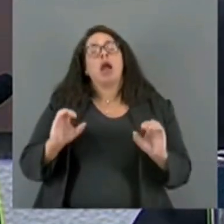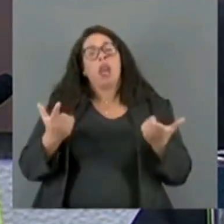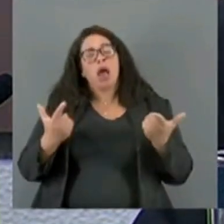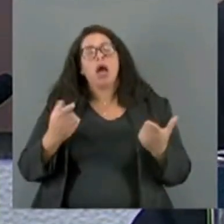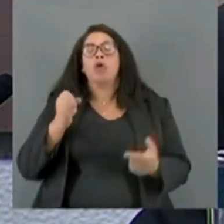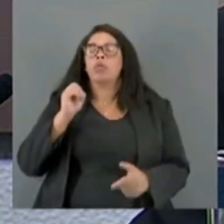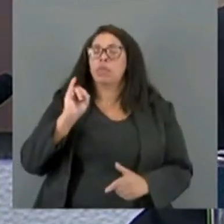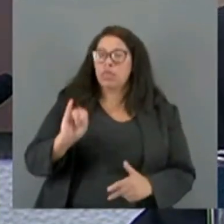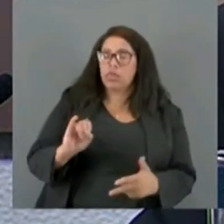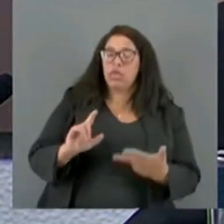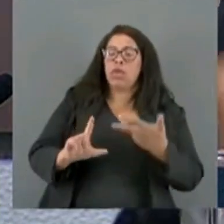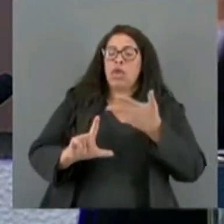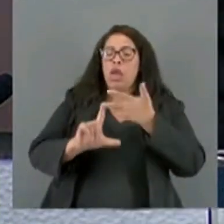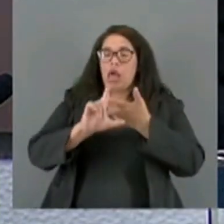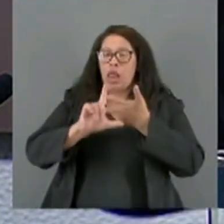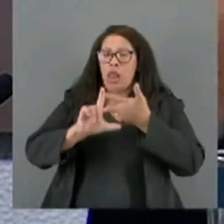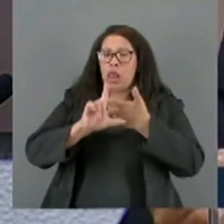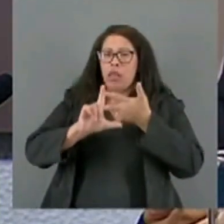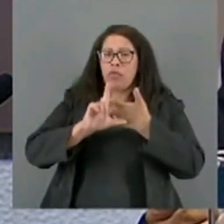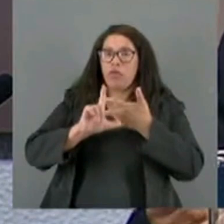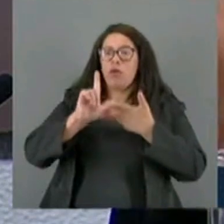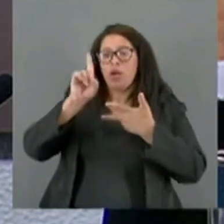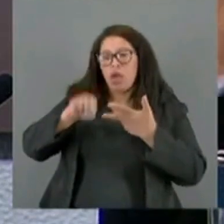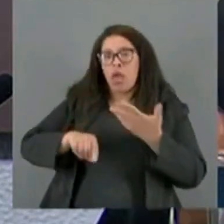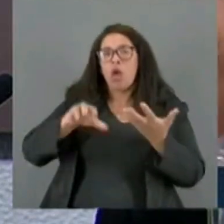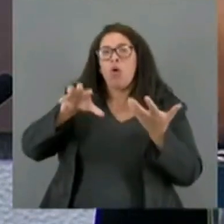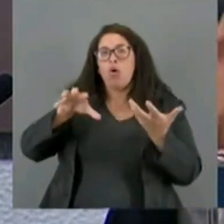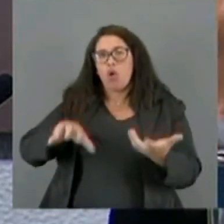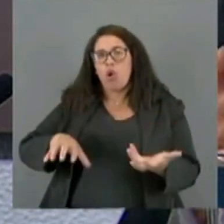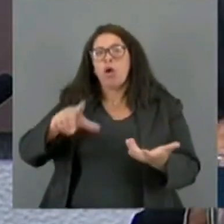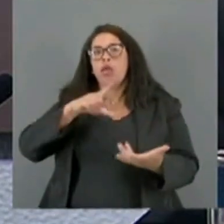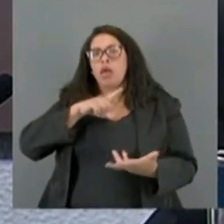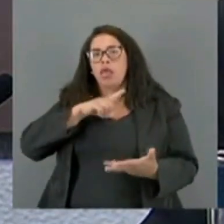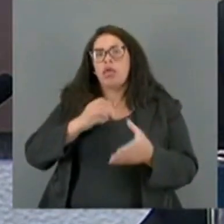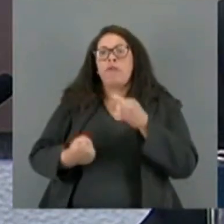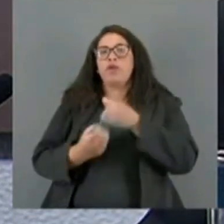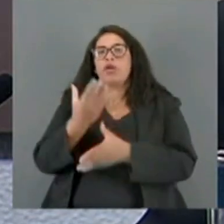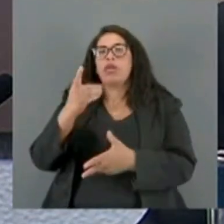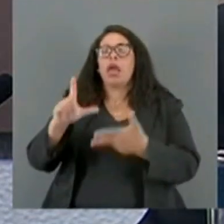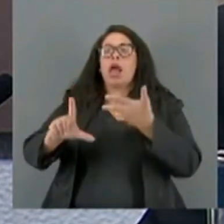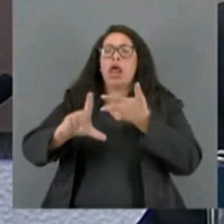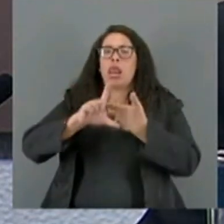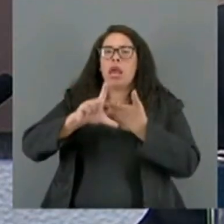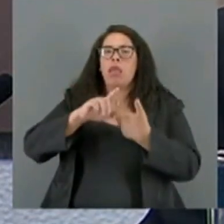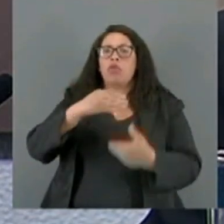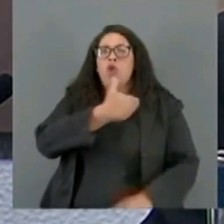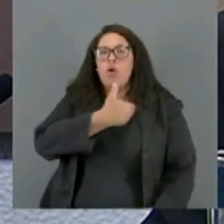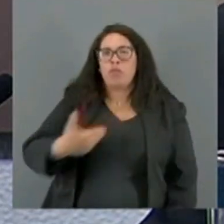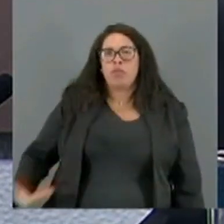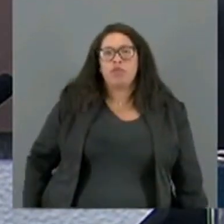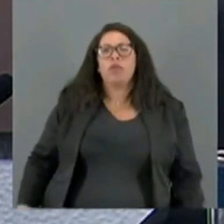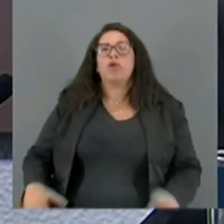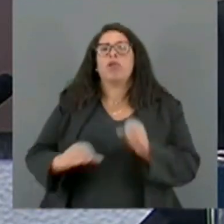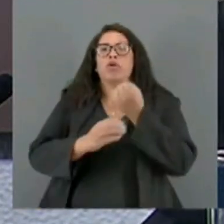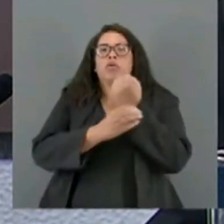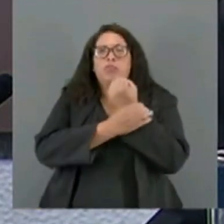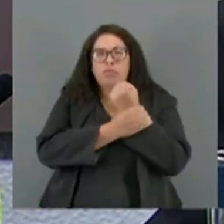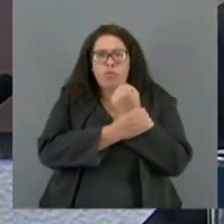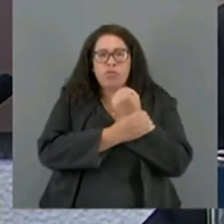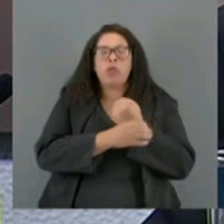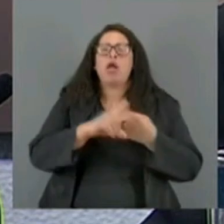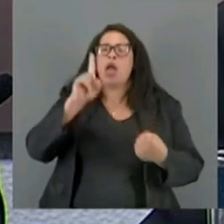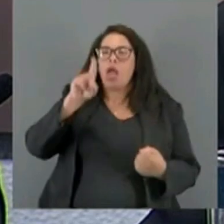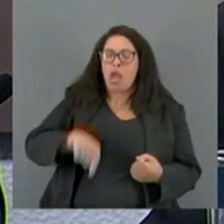o legislador, que é o Congresso, quem deve legislar sobre segurança pública é o Congresso,